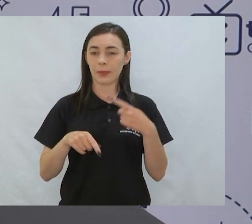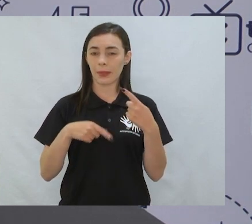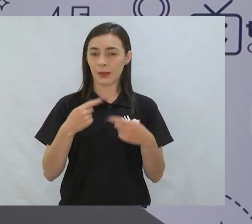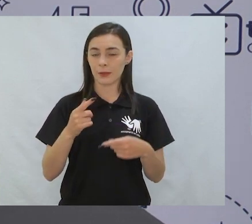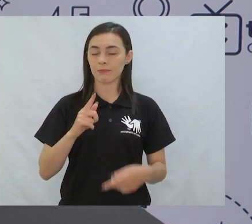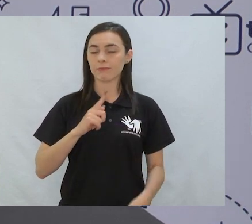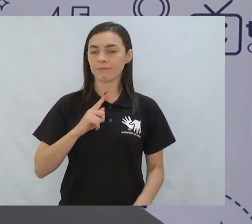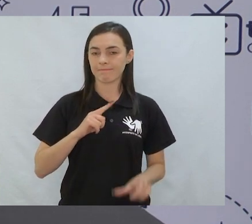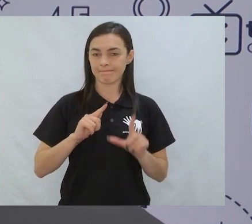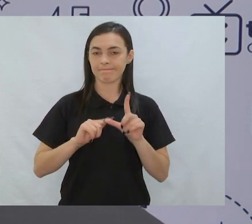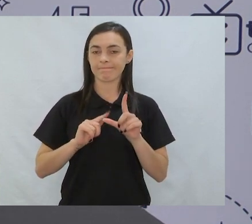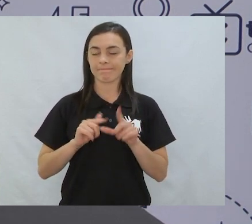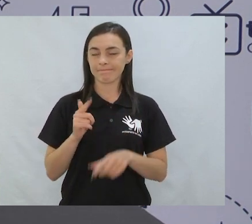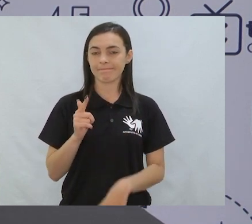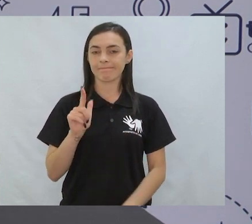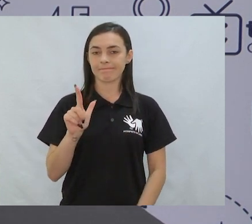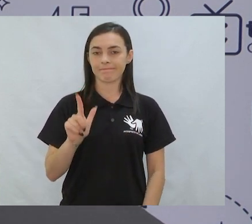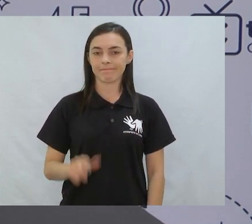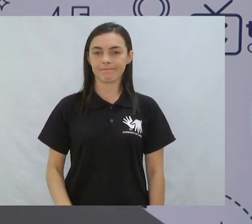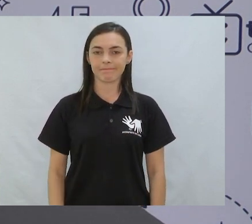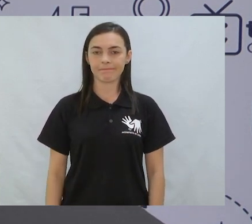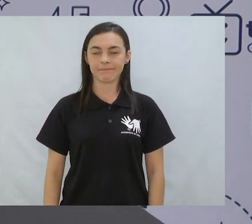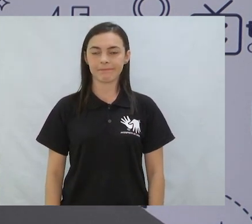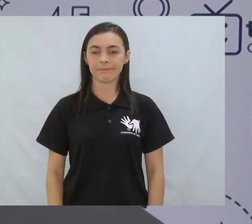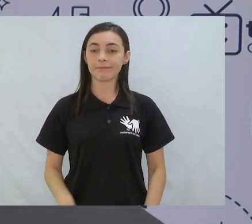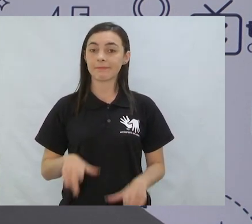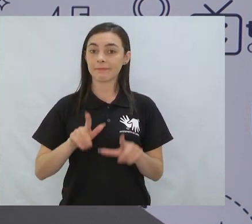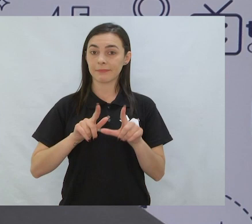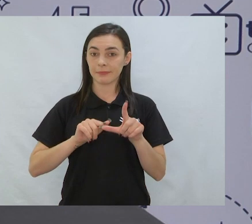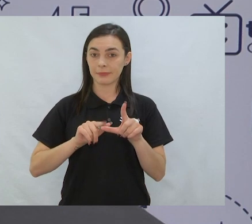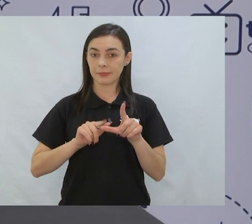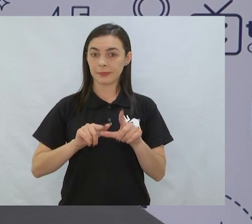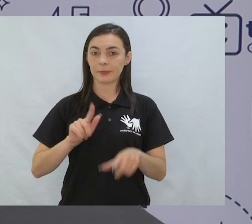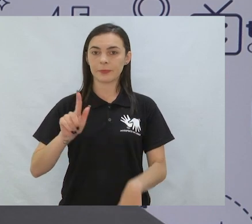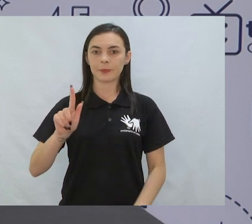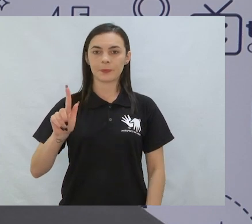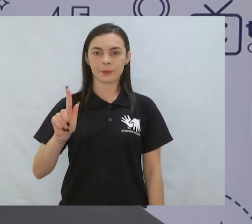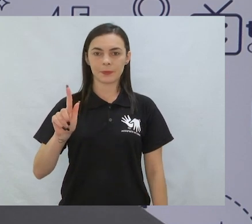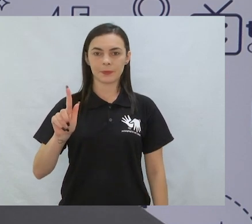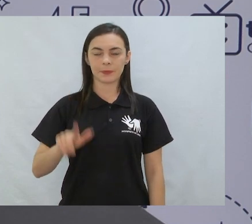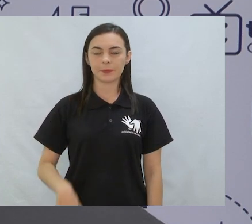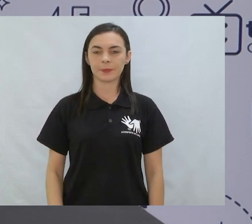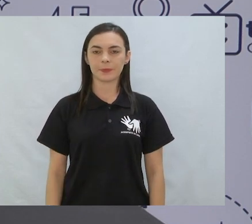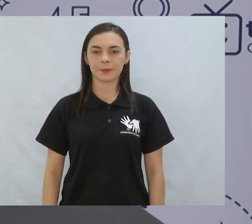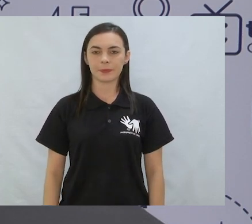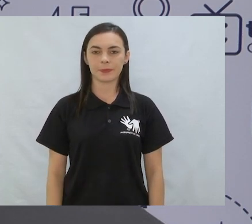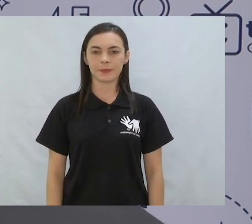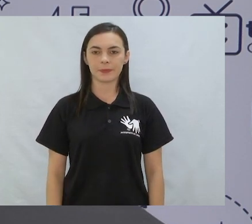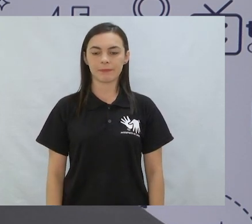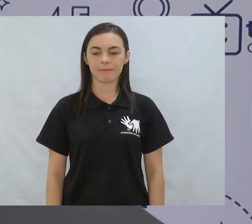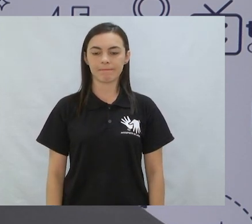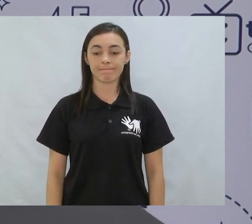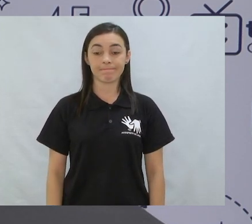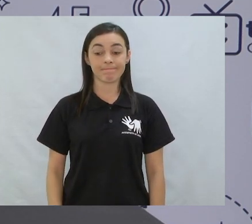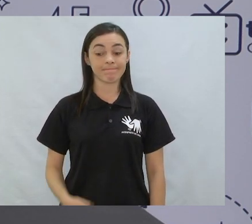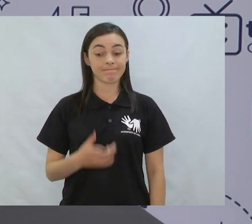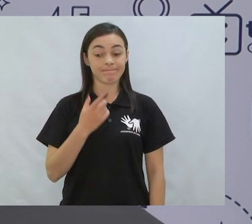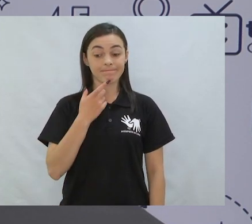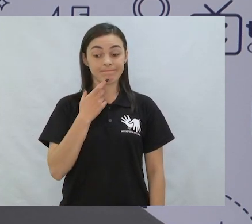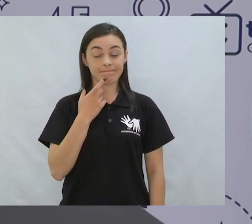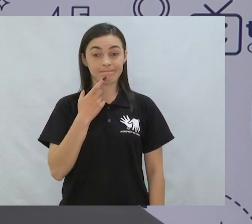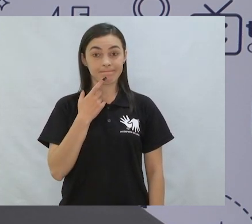Mas nós temos mais uma letra, que é a letra G.